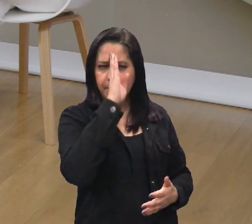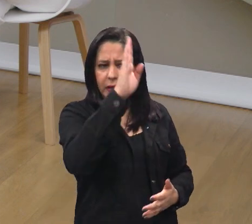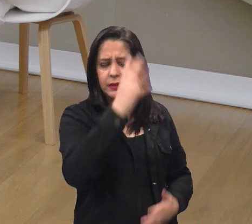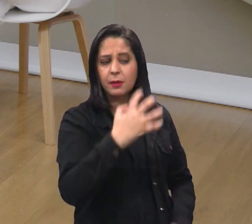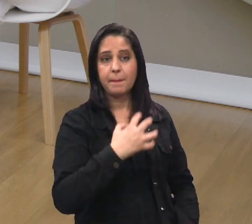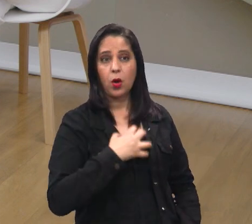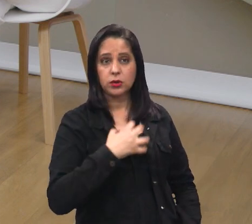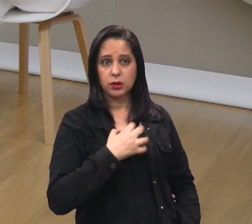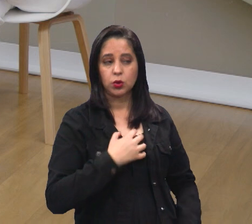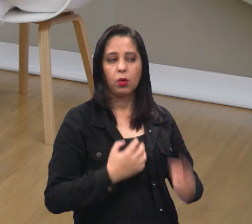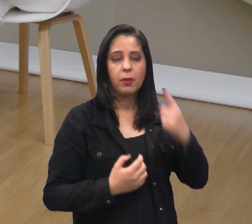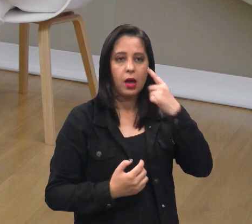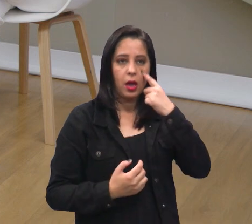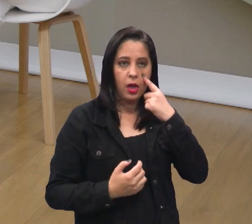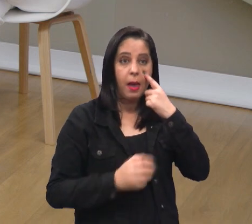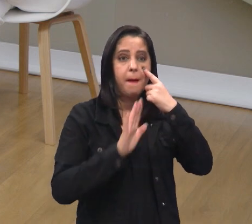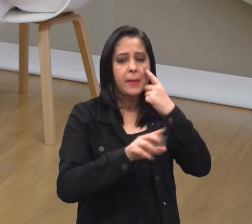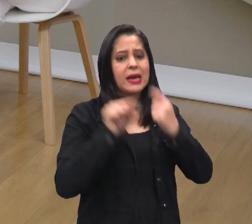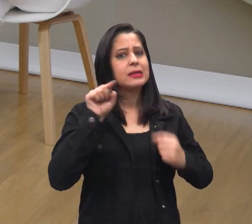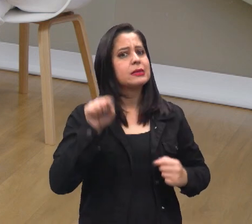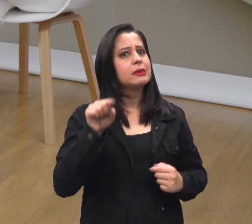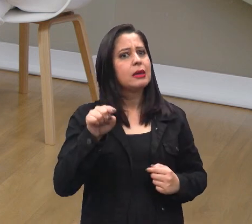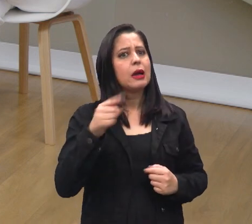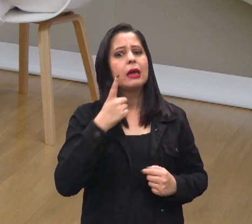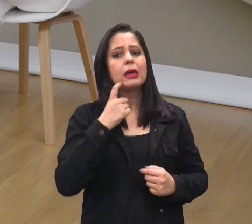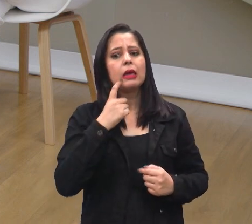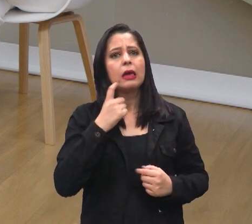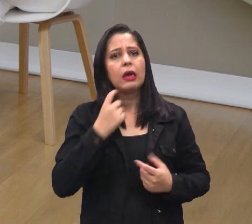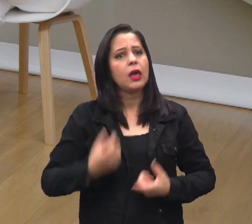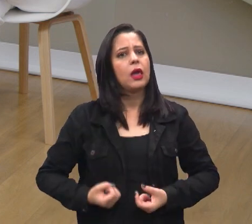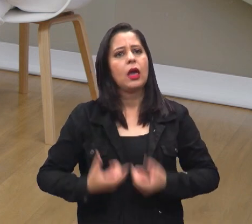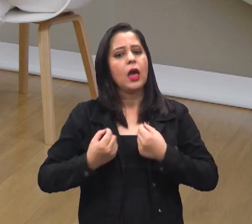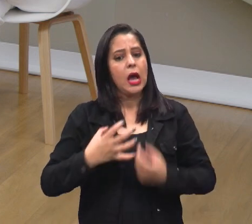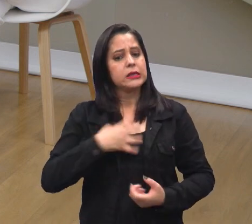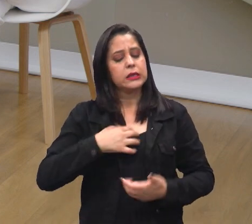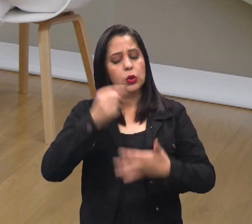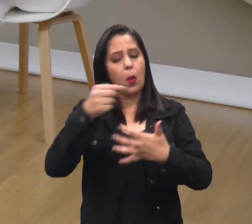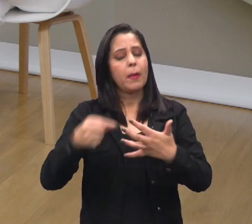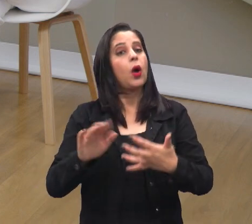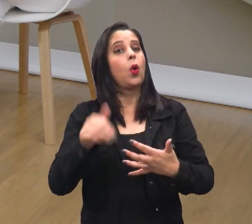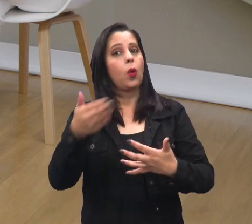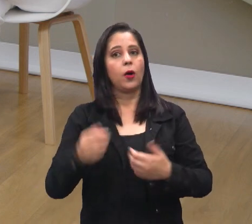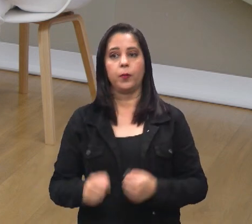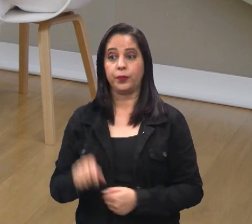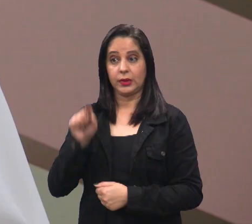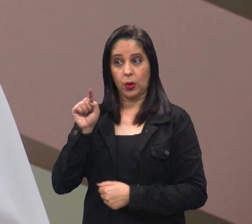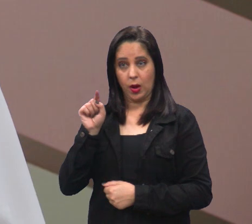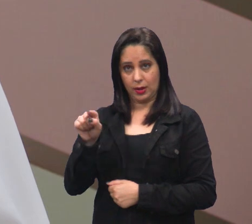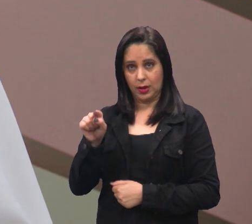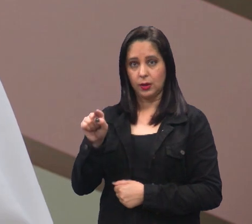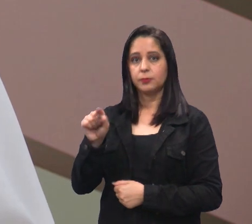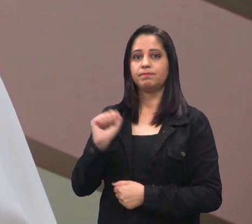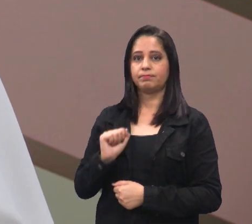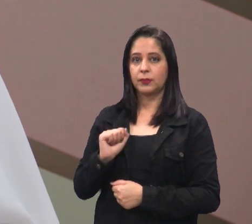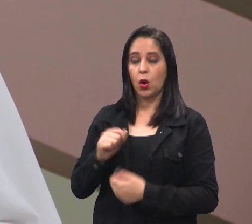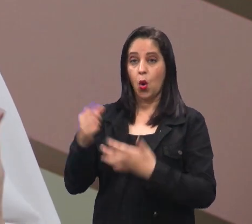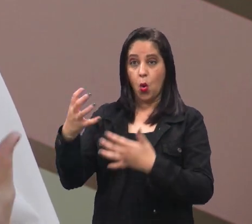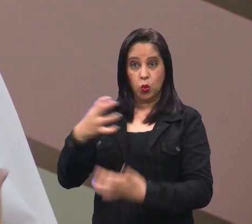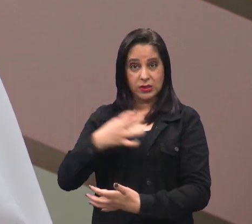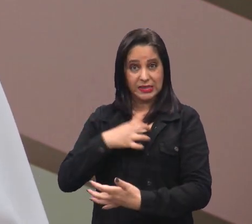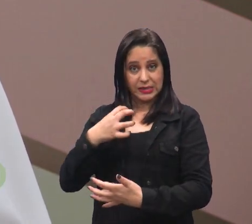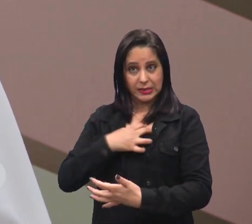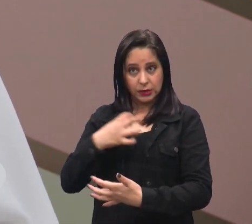da anemia. E a leucemia, os sintomas são parecidos? Quais são os sintomas? Os principais sintomas da leucemia, que são os sintomas